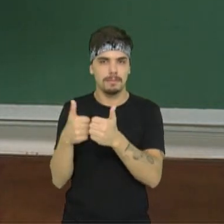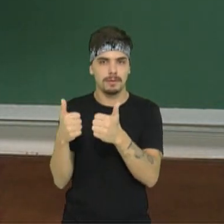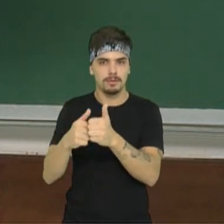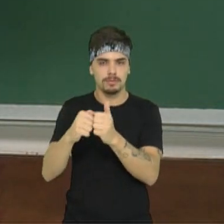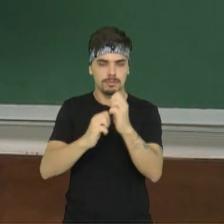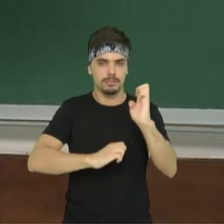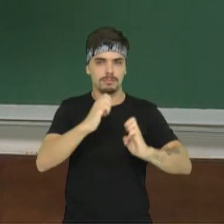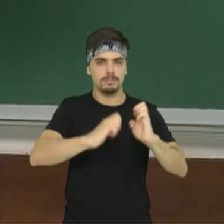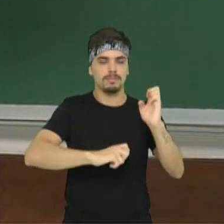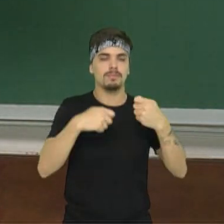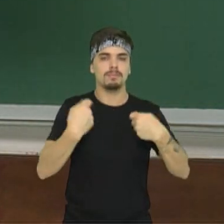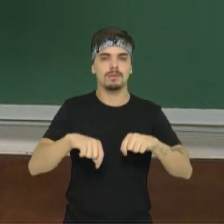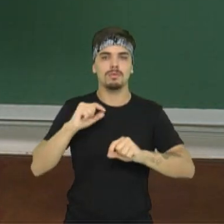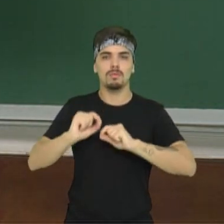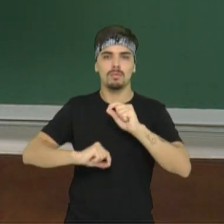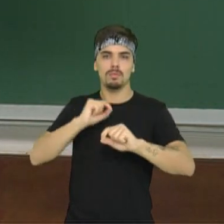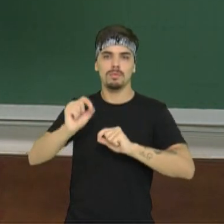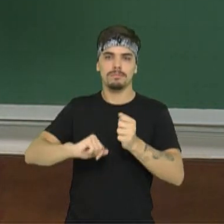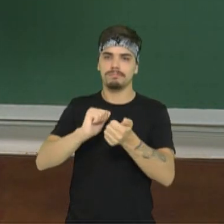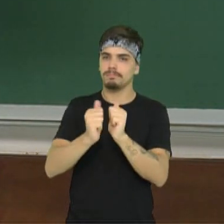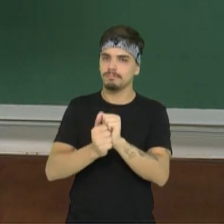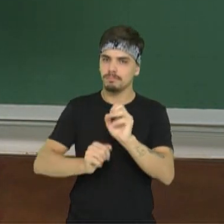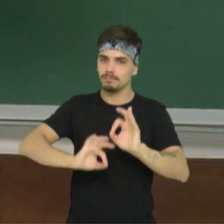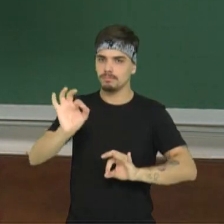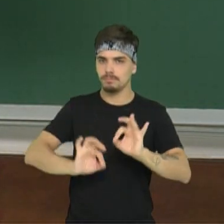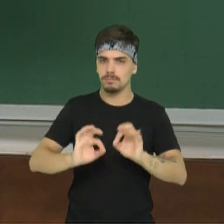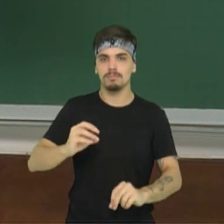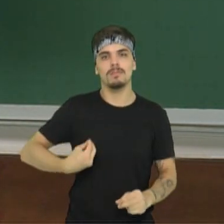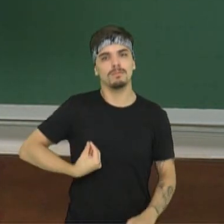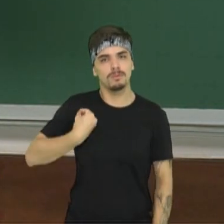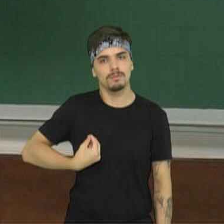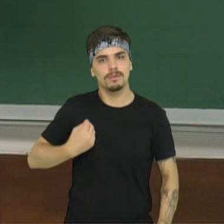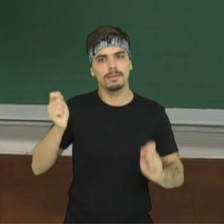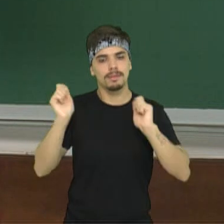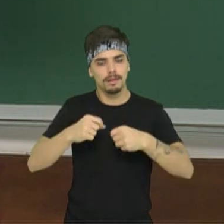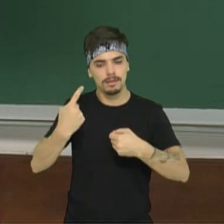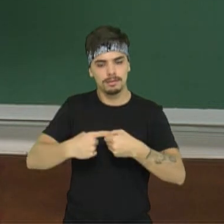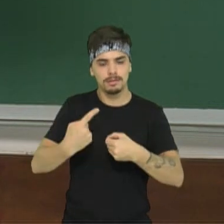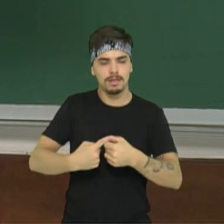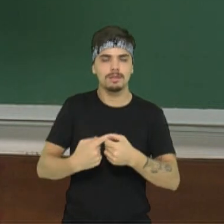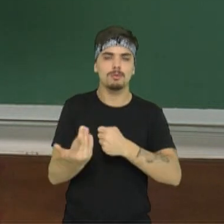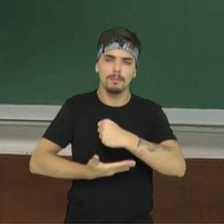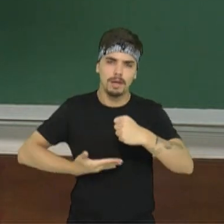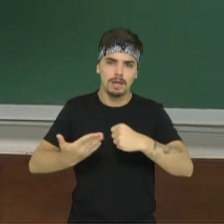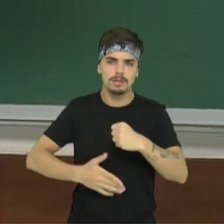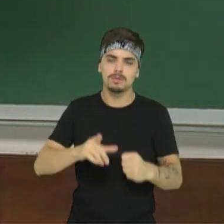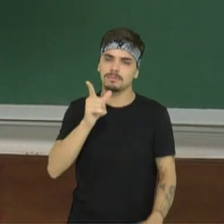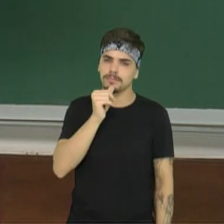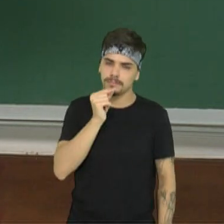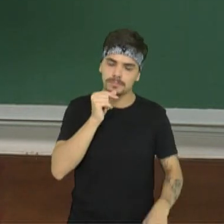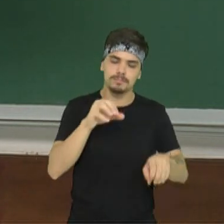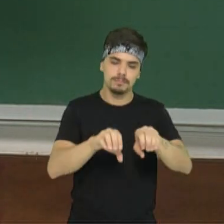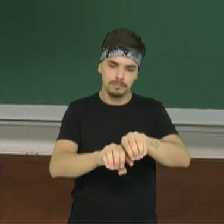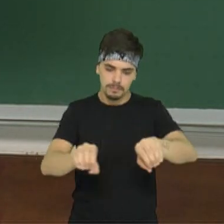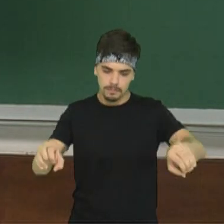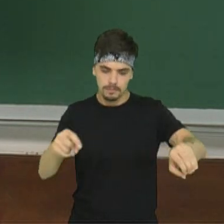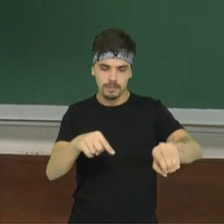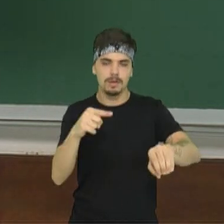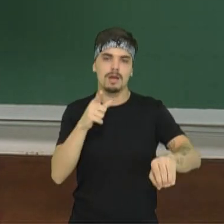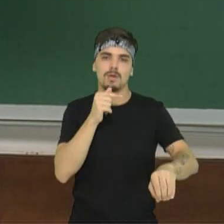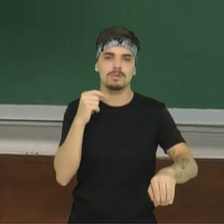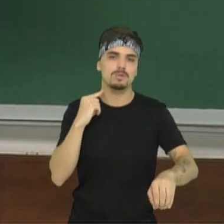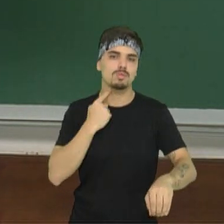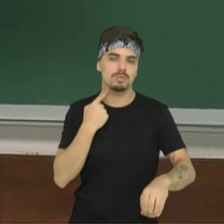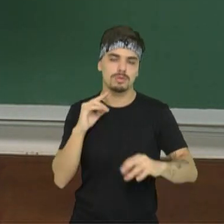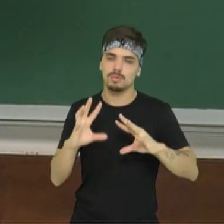trouxe a necessidade das adequações para que as pessoas vivessem na cidade. Saneamento básico e outros serviços que devem ser